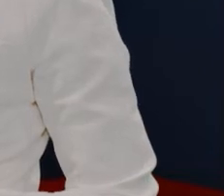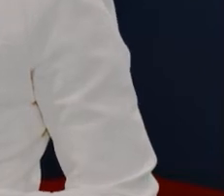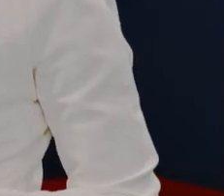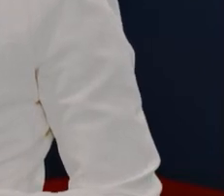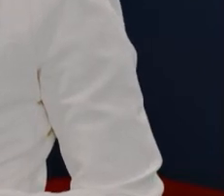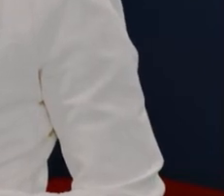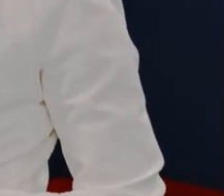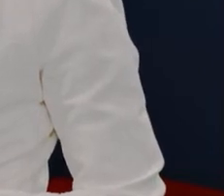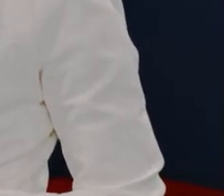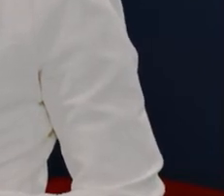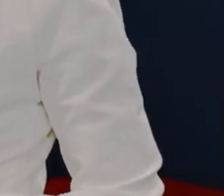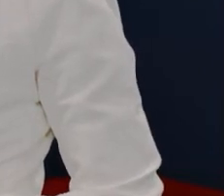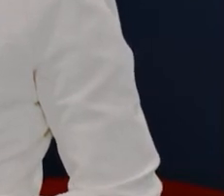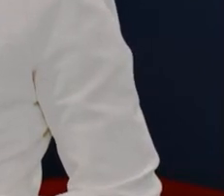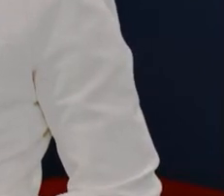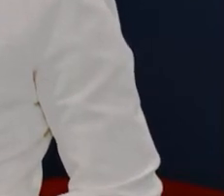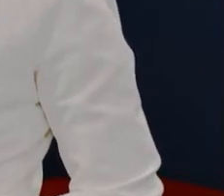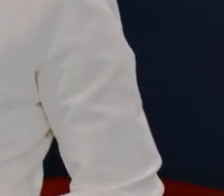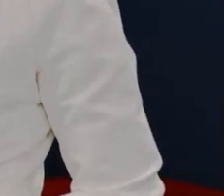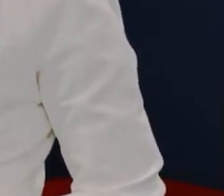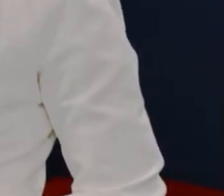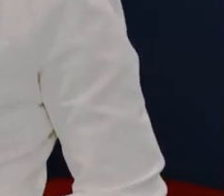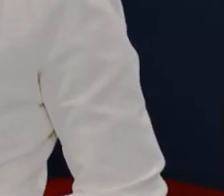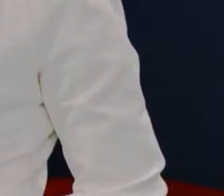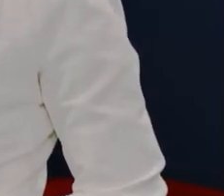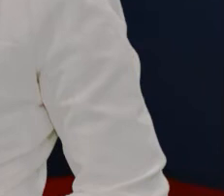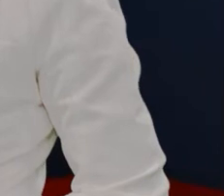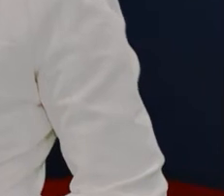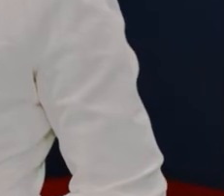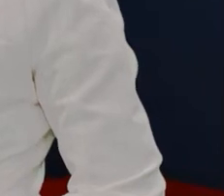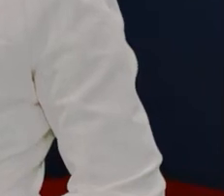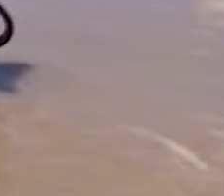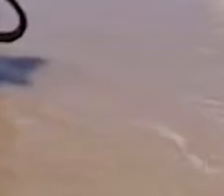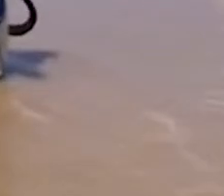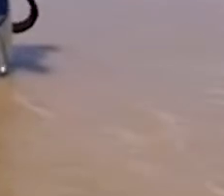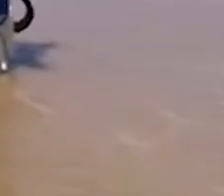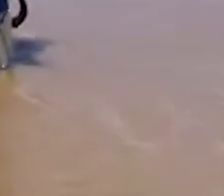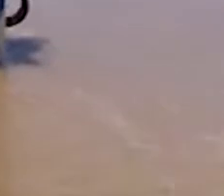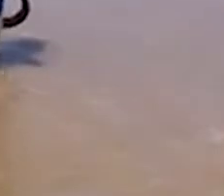angústia. Viu inundada a sua aldeia em Mudamufu, em Moçambique.